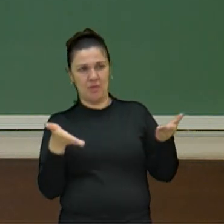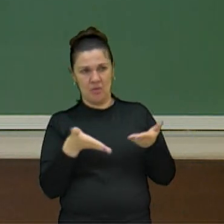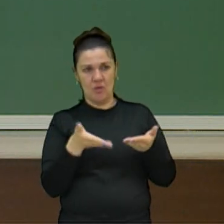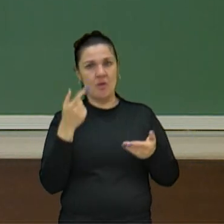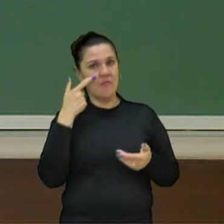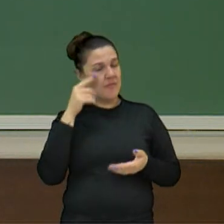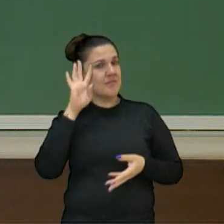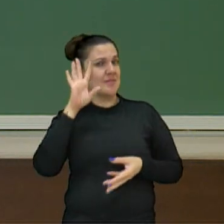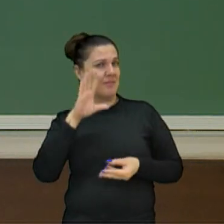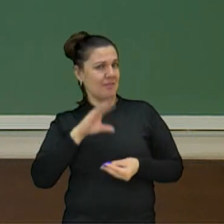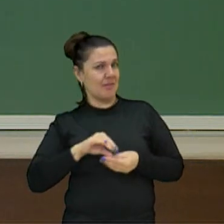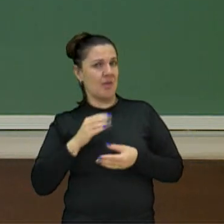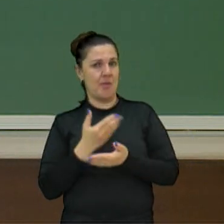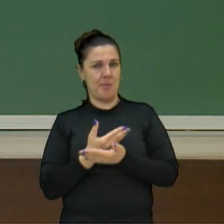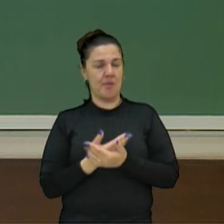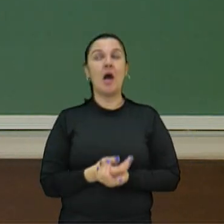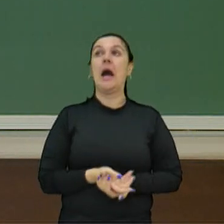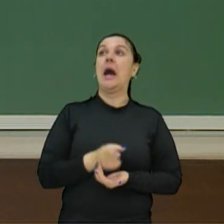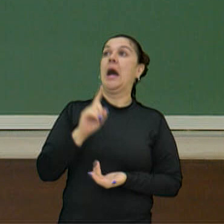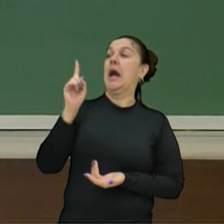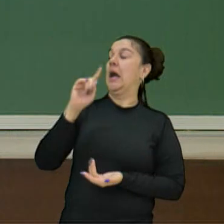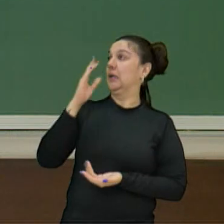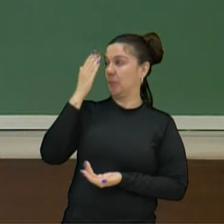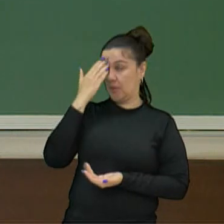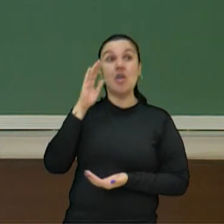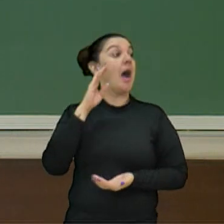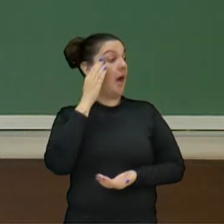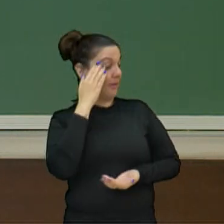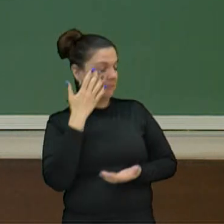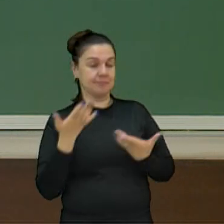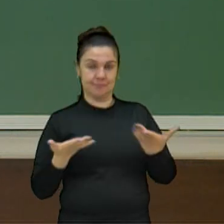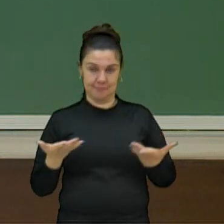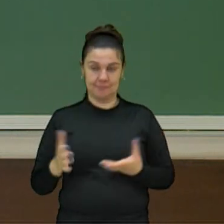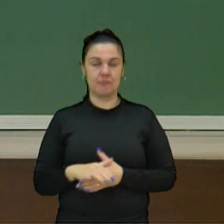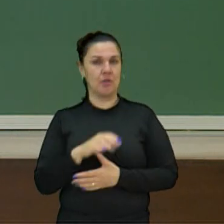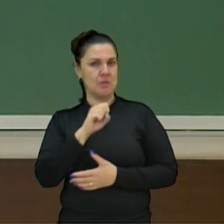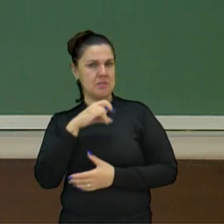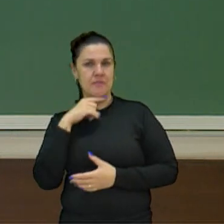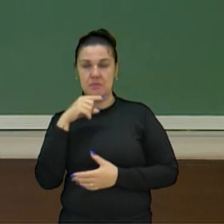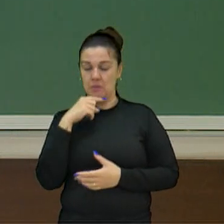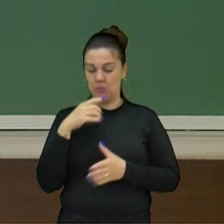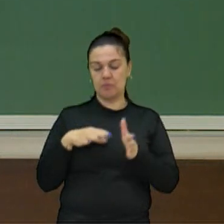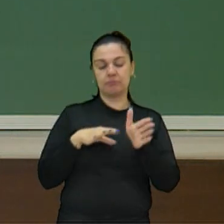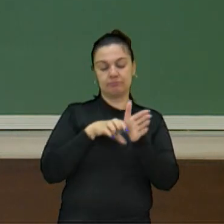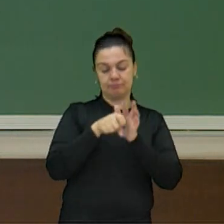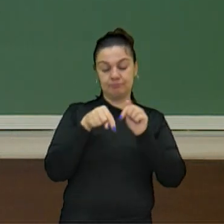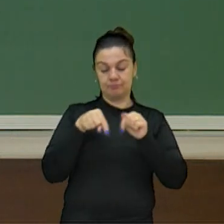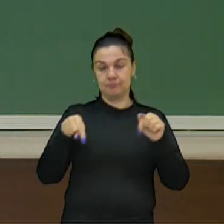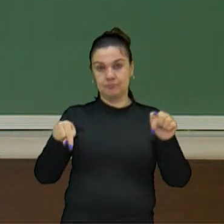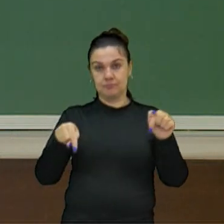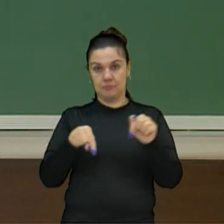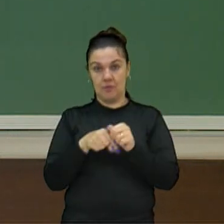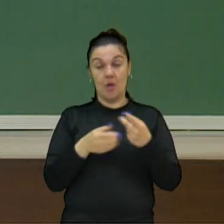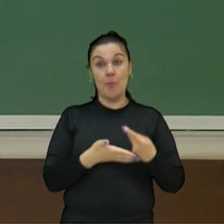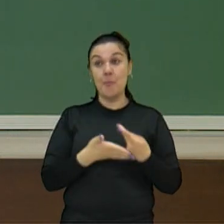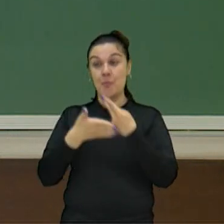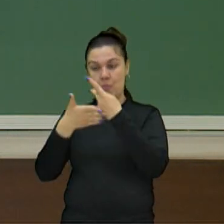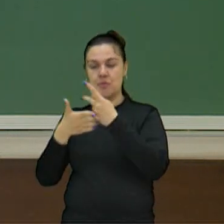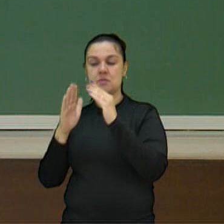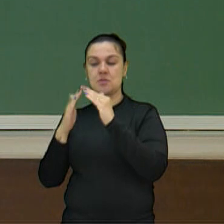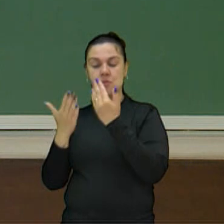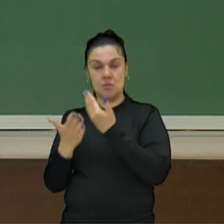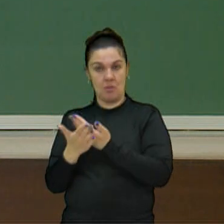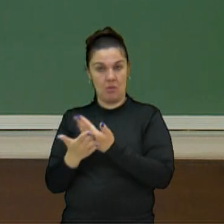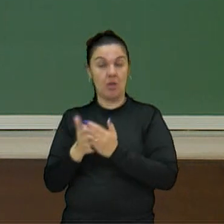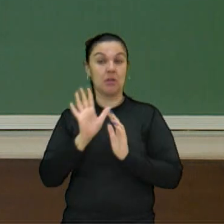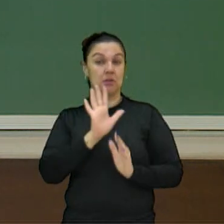que você entendeu mesmo e mostra, nossa, eu entendi essa matéria, né? Caso você não esteja acessando o Google Class, esteja buscando na sua escola, também